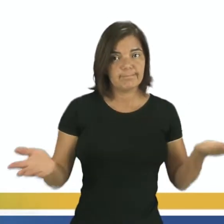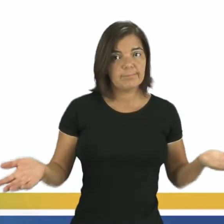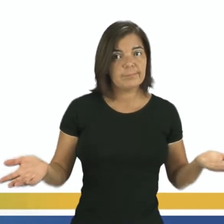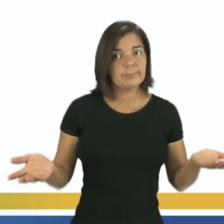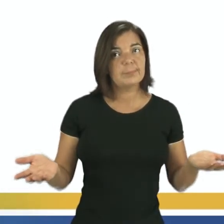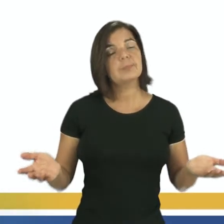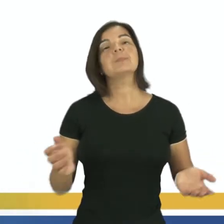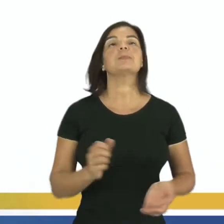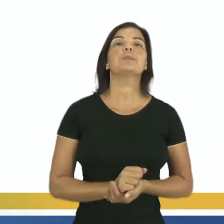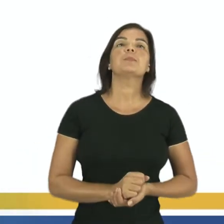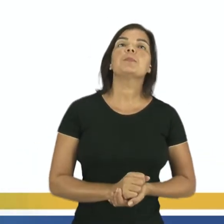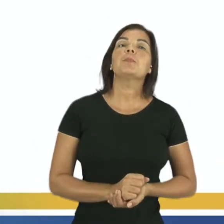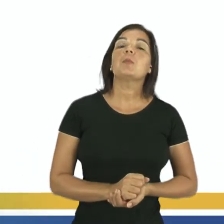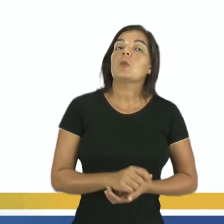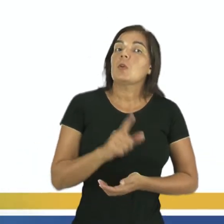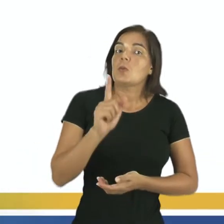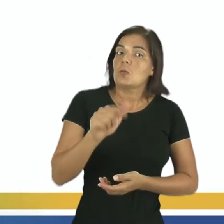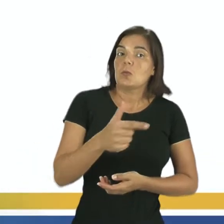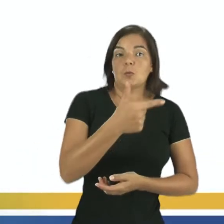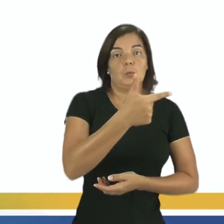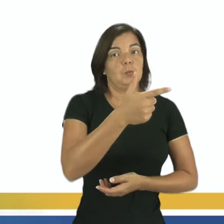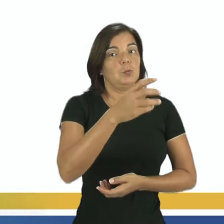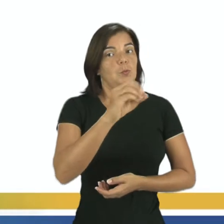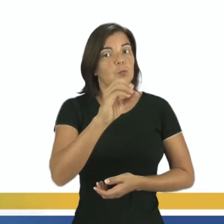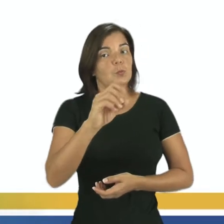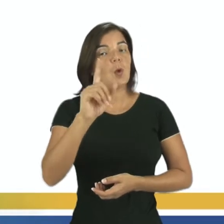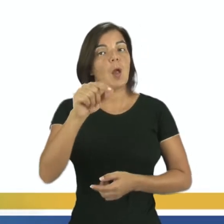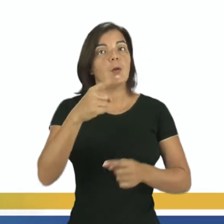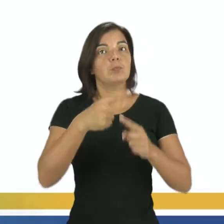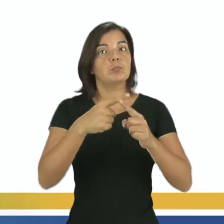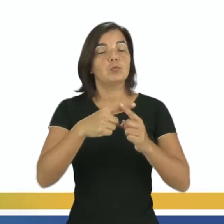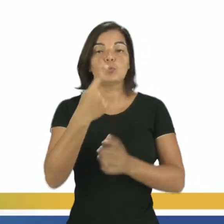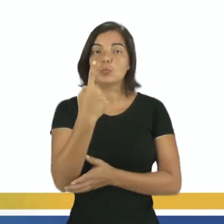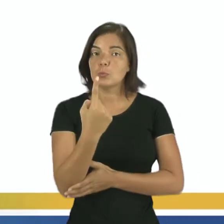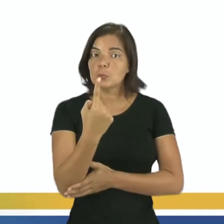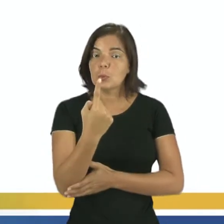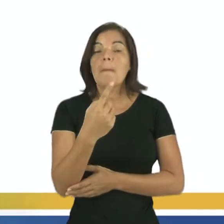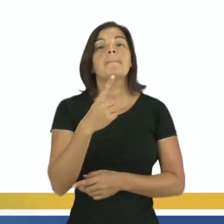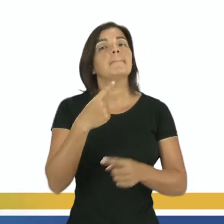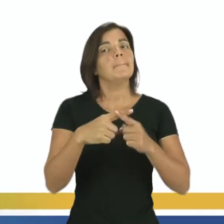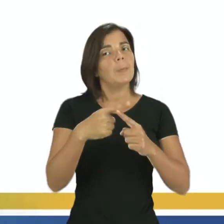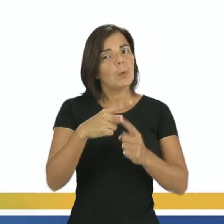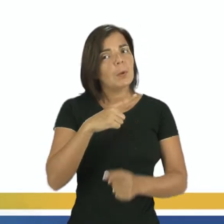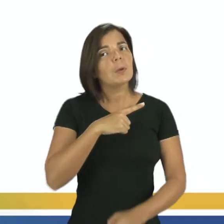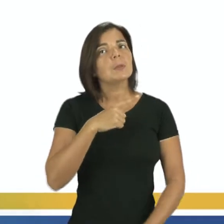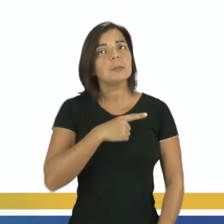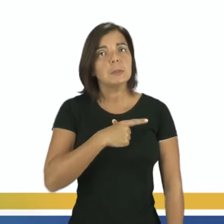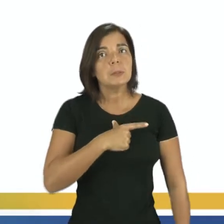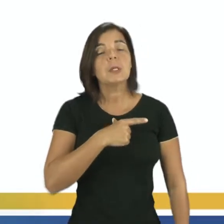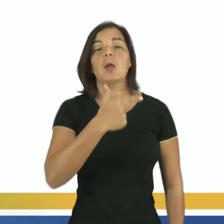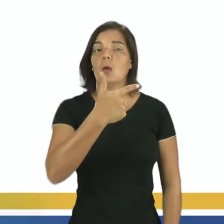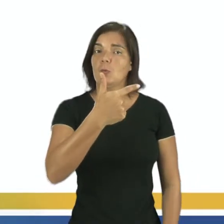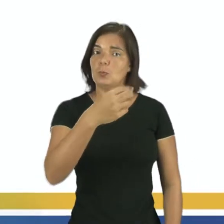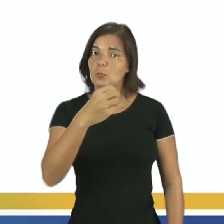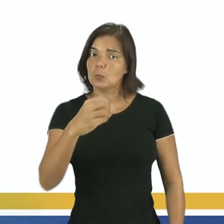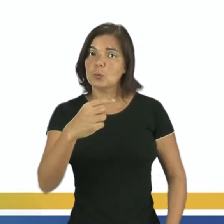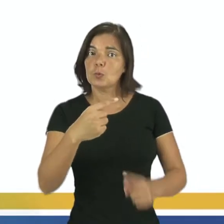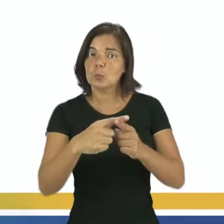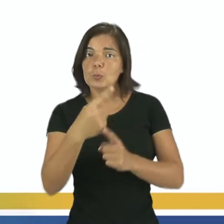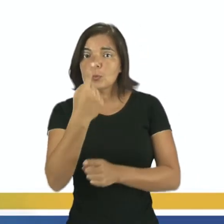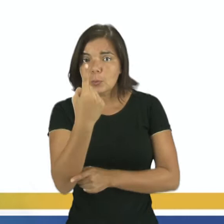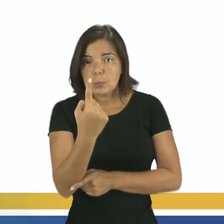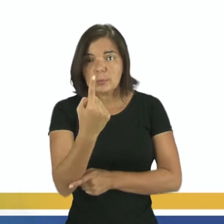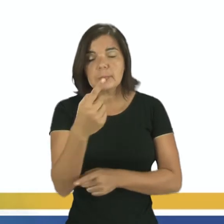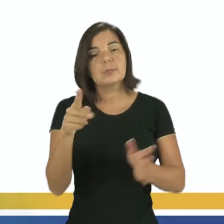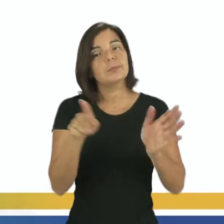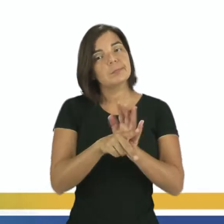múltiplo. E por fim eu posso dizer que o 200 é múltiplo de 1, porque existe um número que multiplicado por 1 dá 200. Quem é esse número?